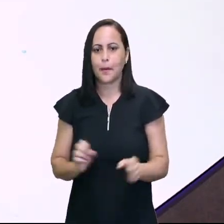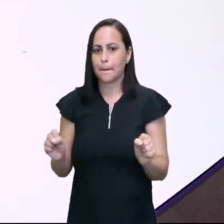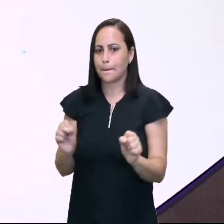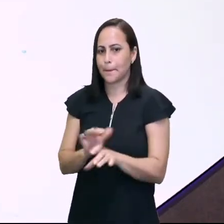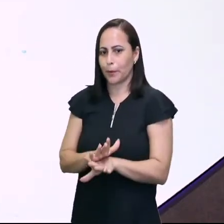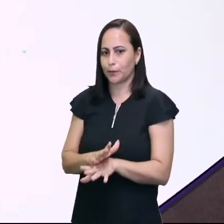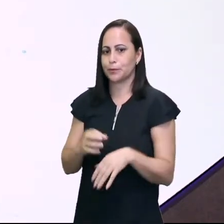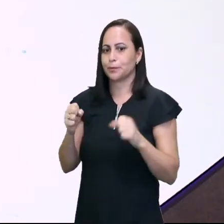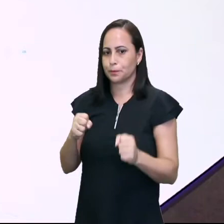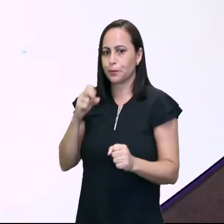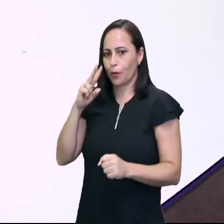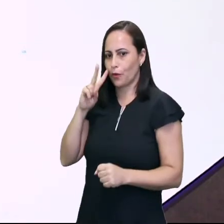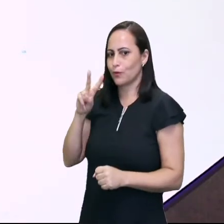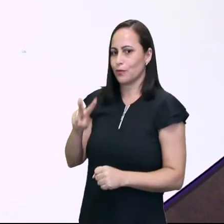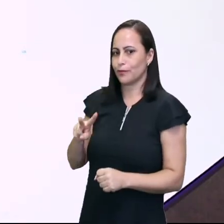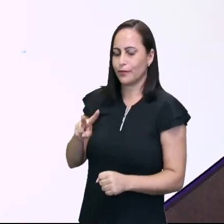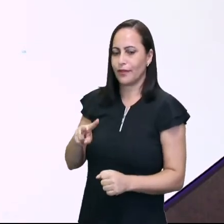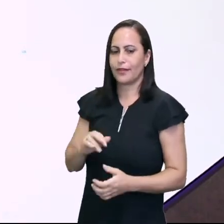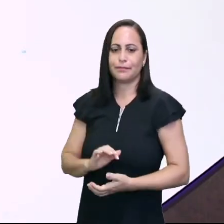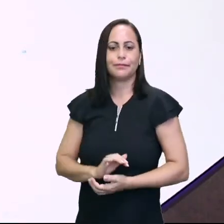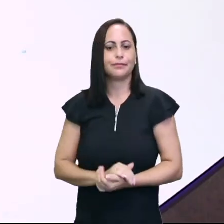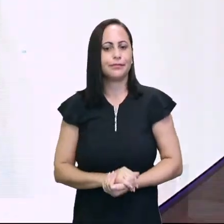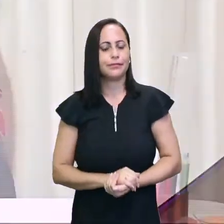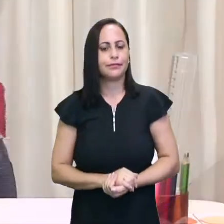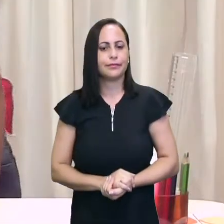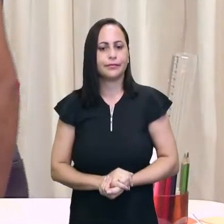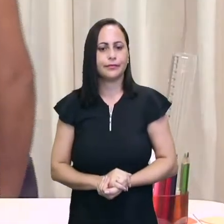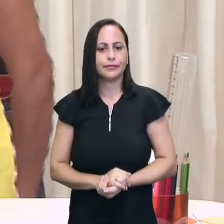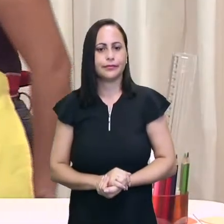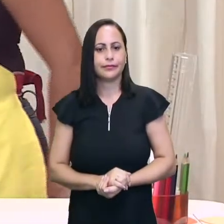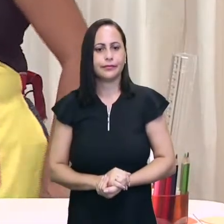Prontinho. Posso virar? Pode virar.